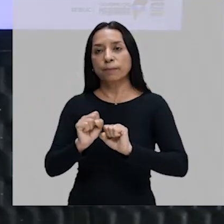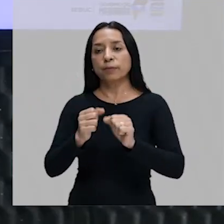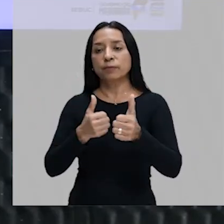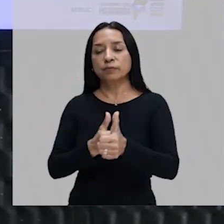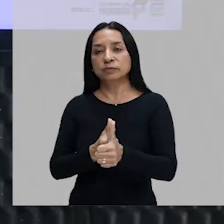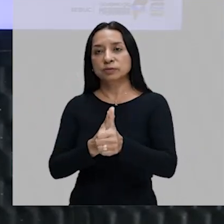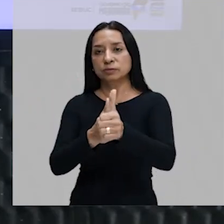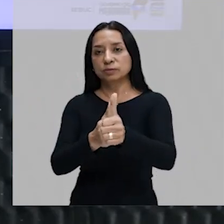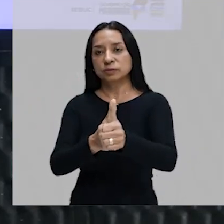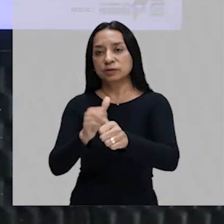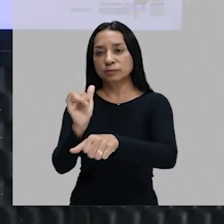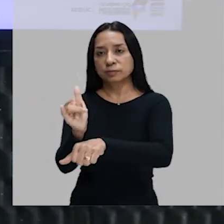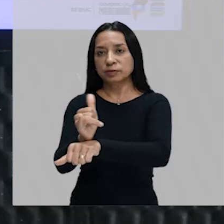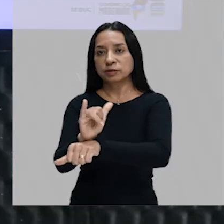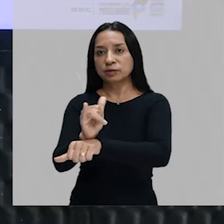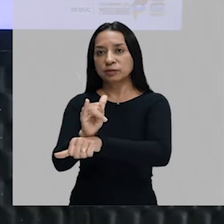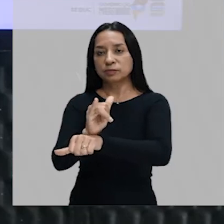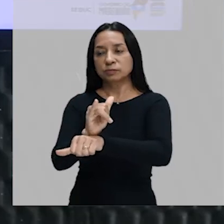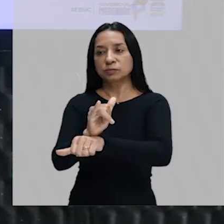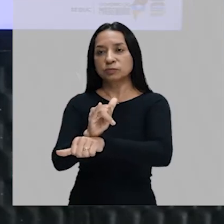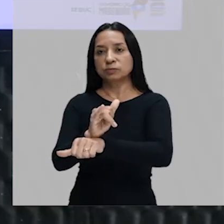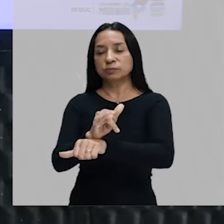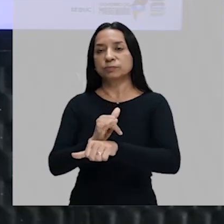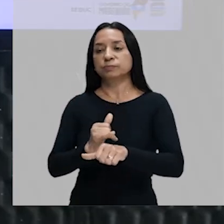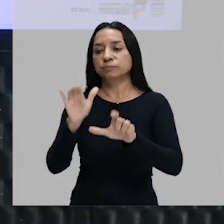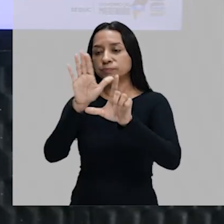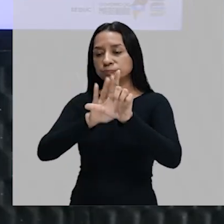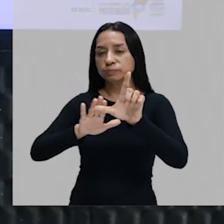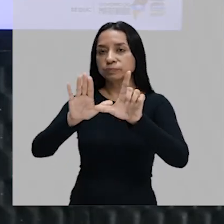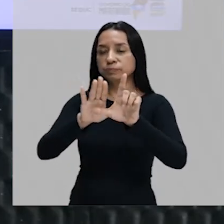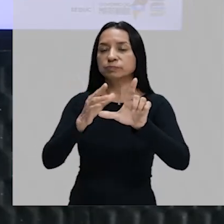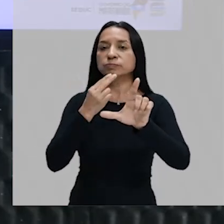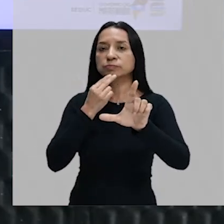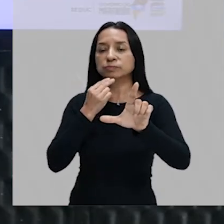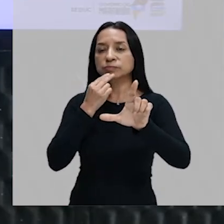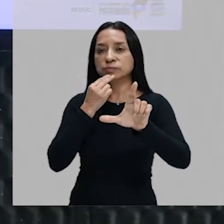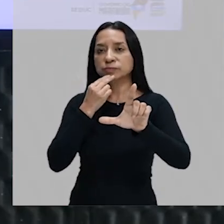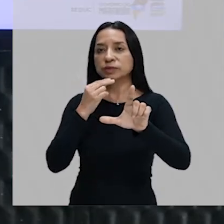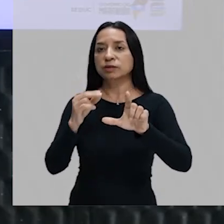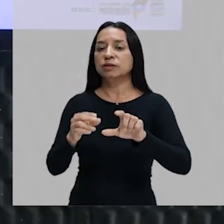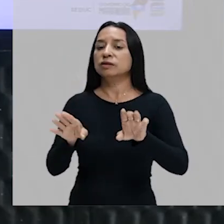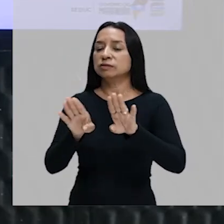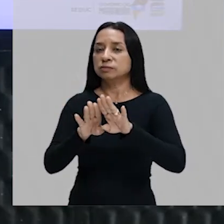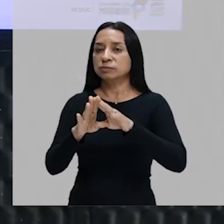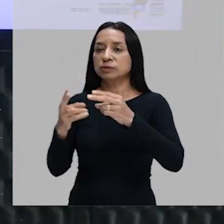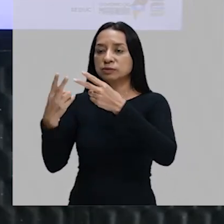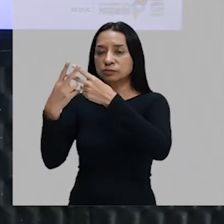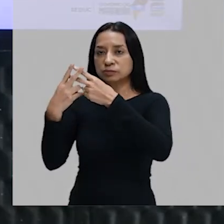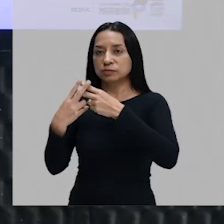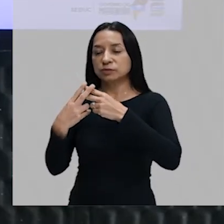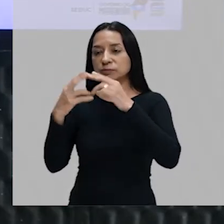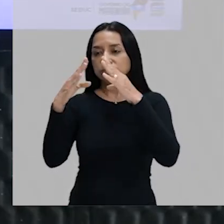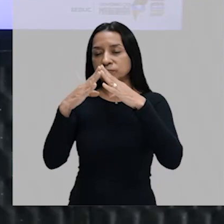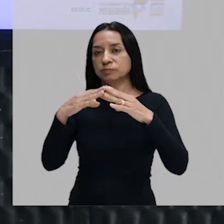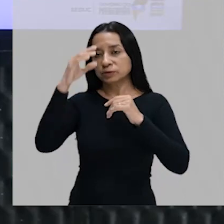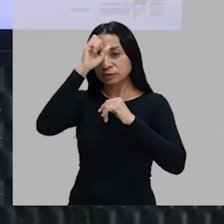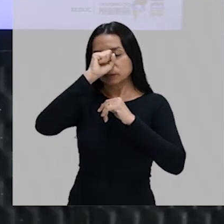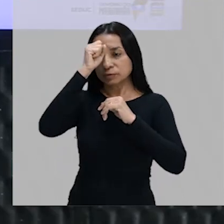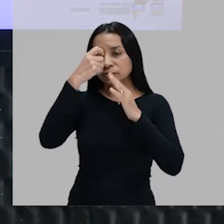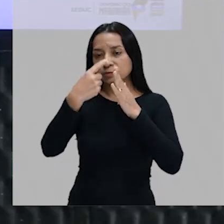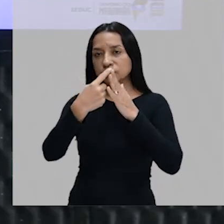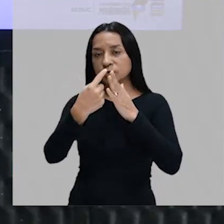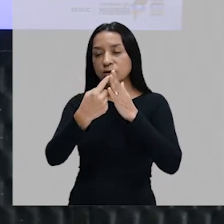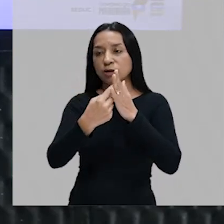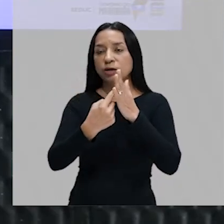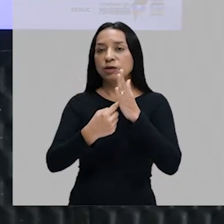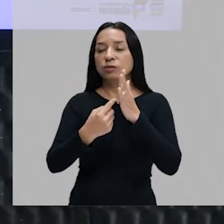acompanhar pelo YouTube na plataforma Gonçalves Dias. E ainda no hashtag Fica em Casa Aprendendo, que é um programa da Rádio